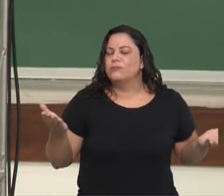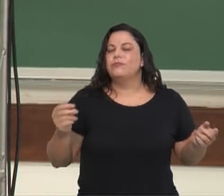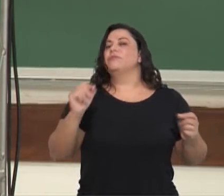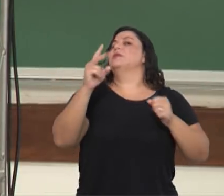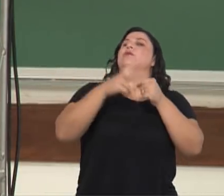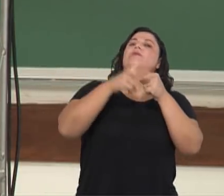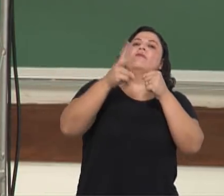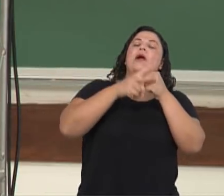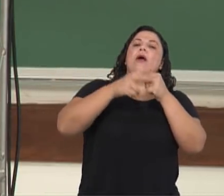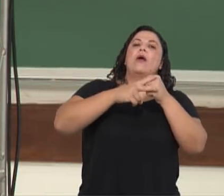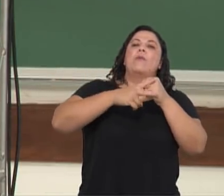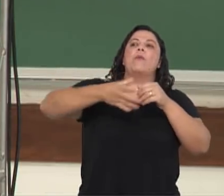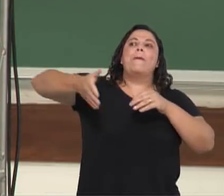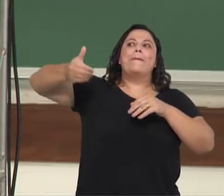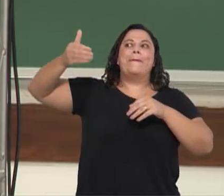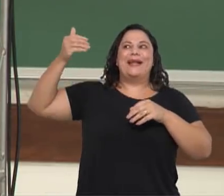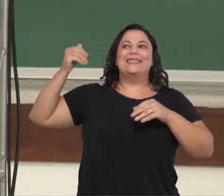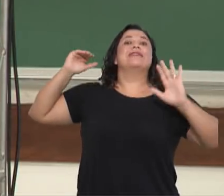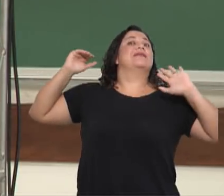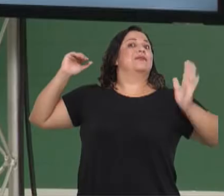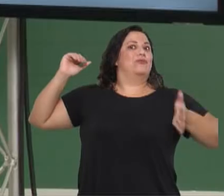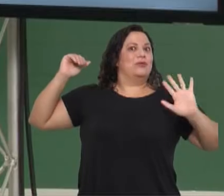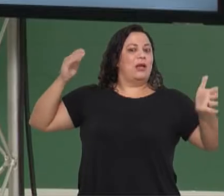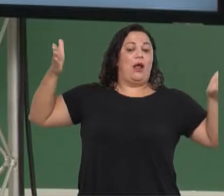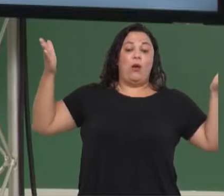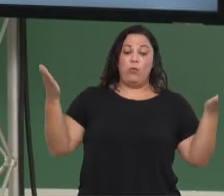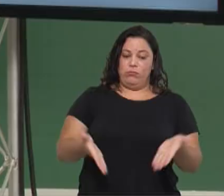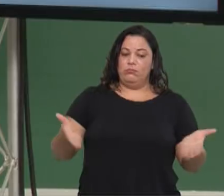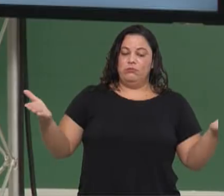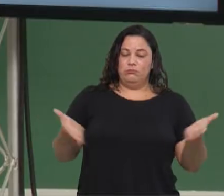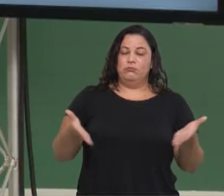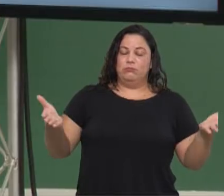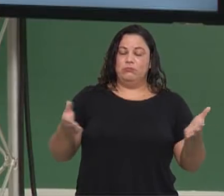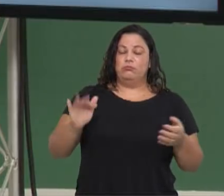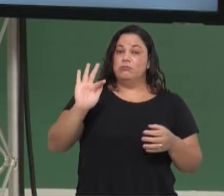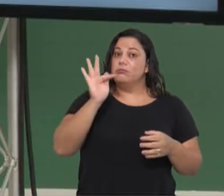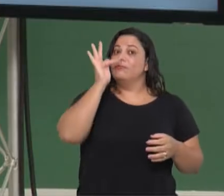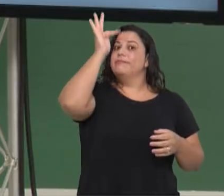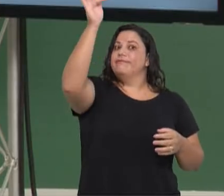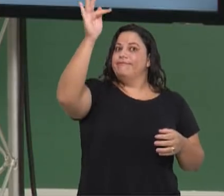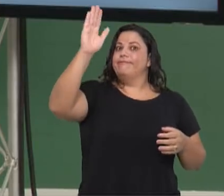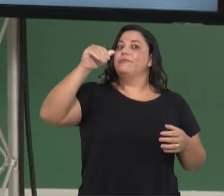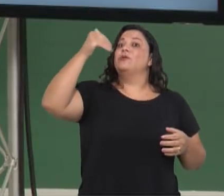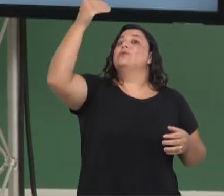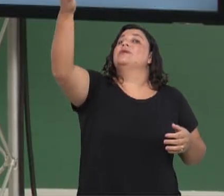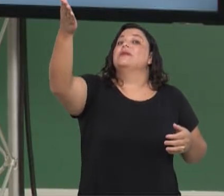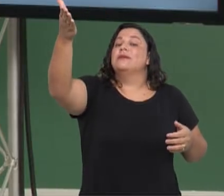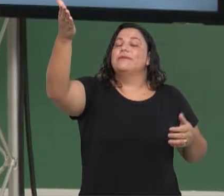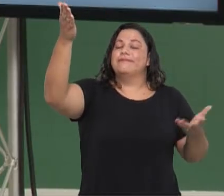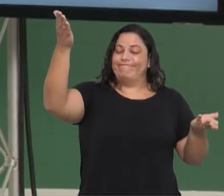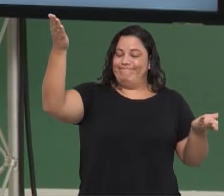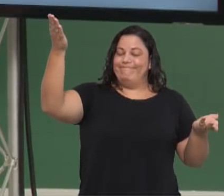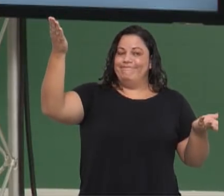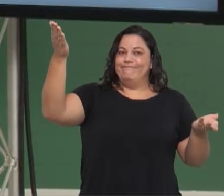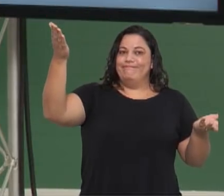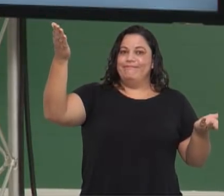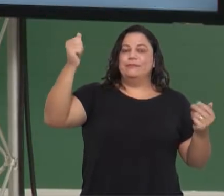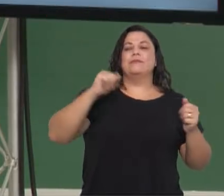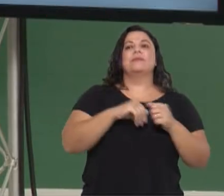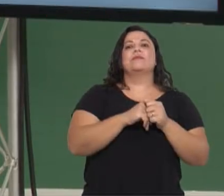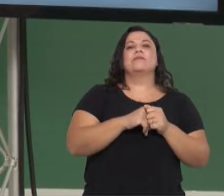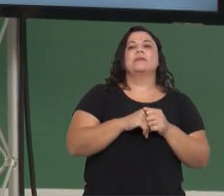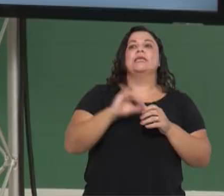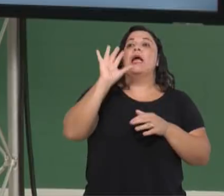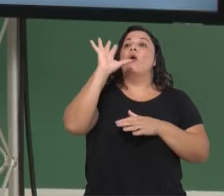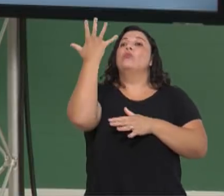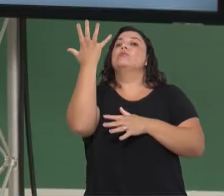está acontecendo e o que acontecerá. Então, ele indica tempo também. Tá? Não estou aqui nem falando